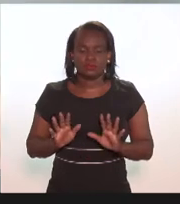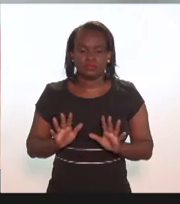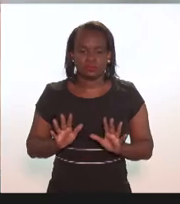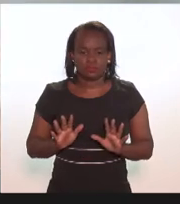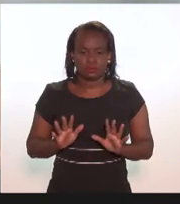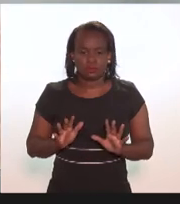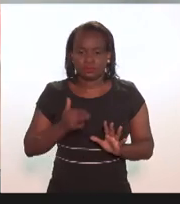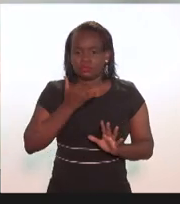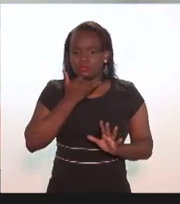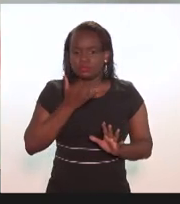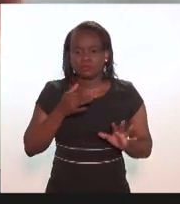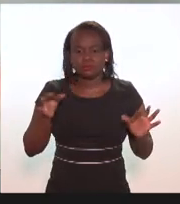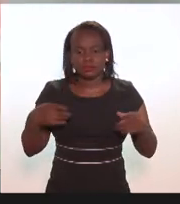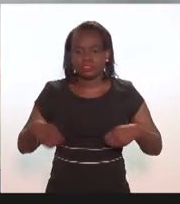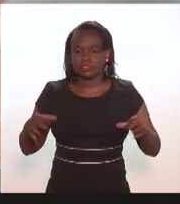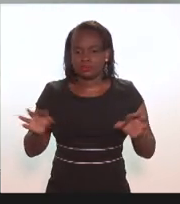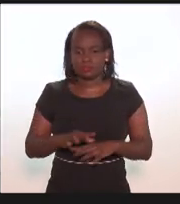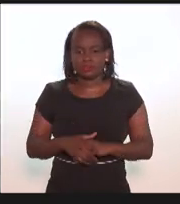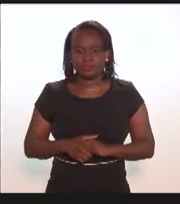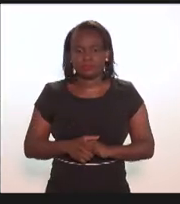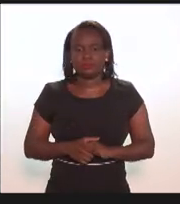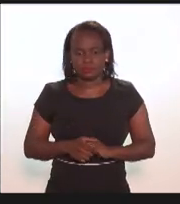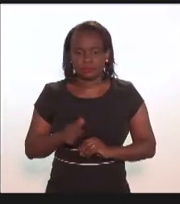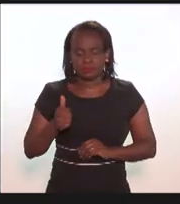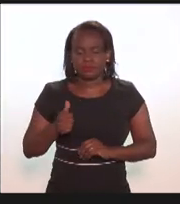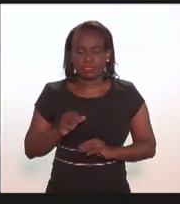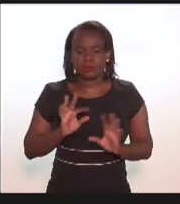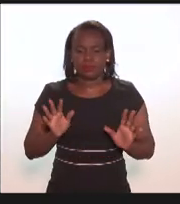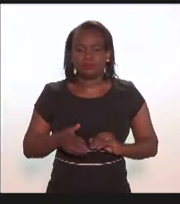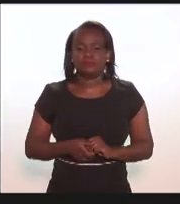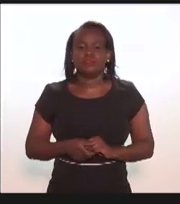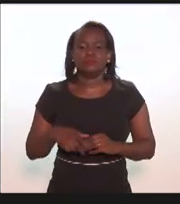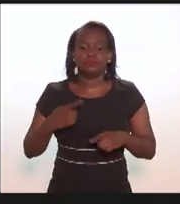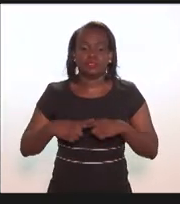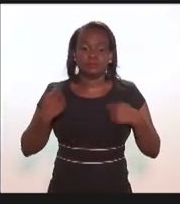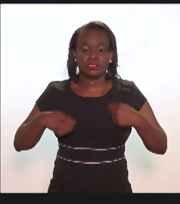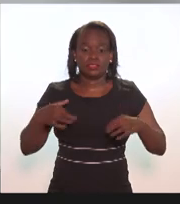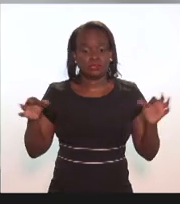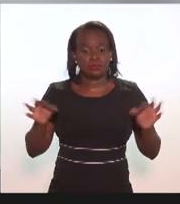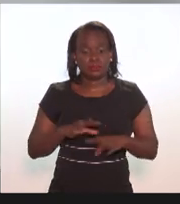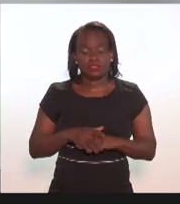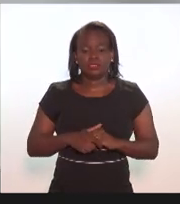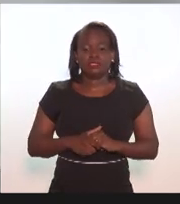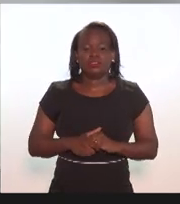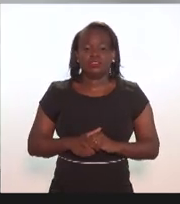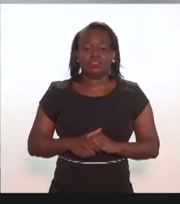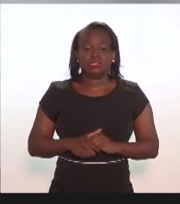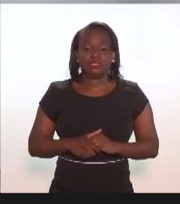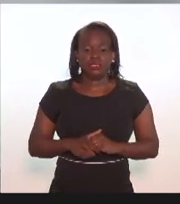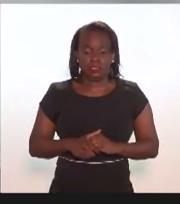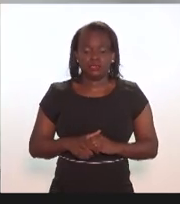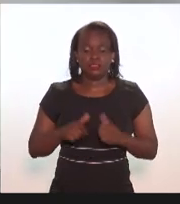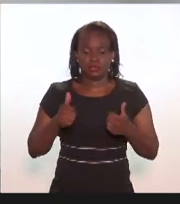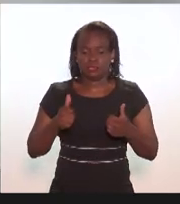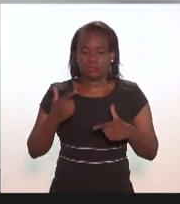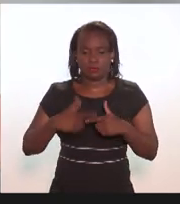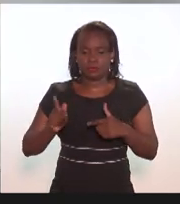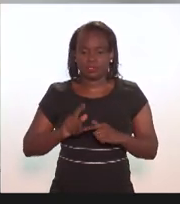Eu vou ter que concluir. Tá bom. É que eu vou ter que concluir, Mauro. Porque ok, sem